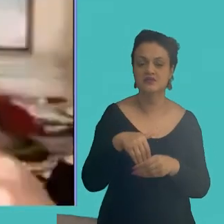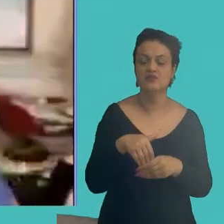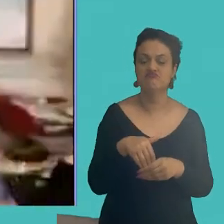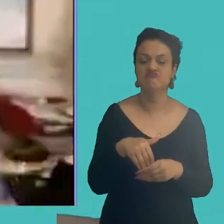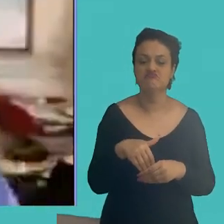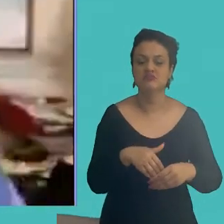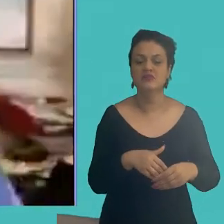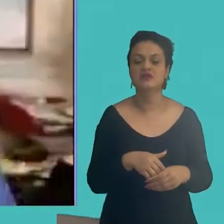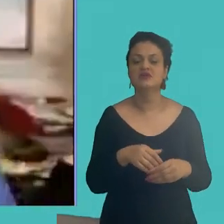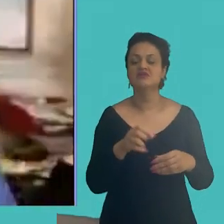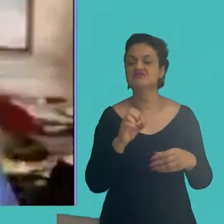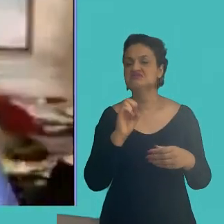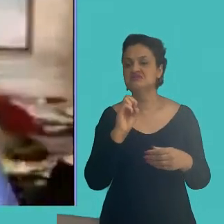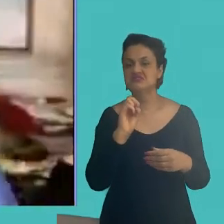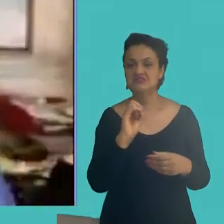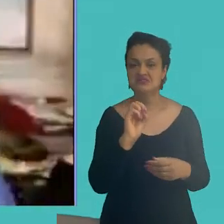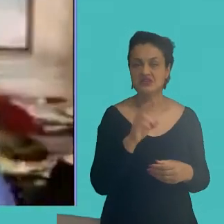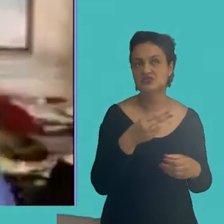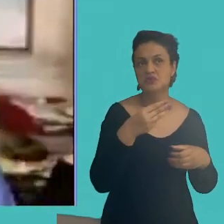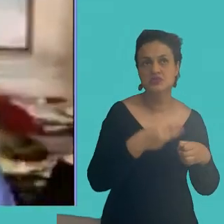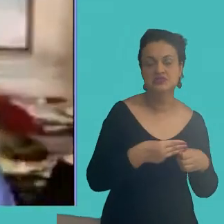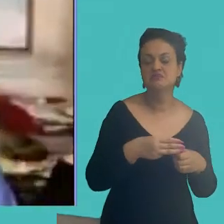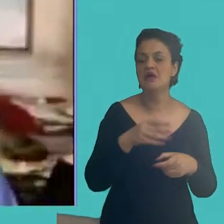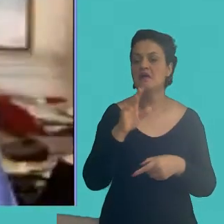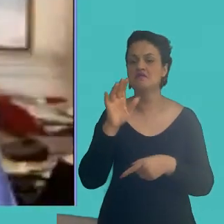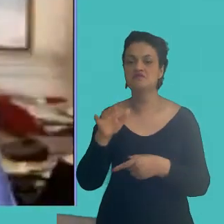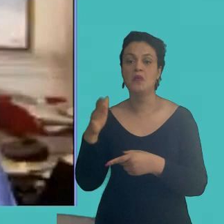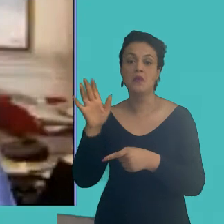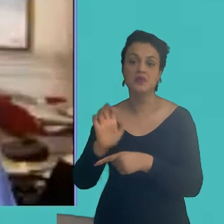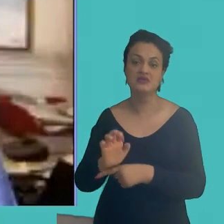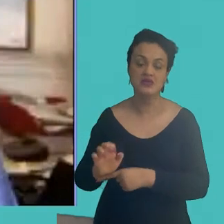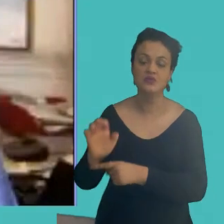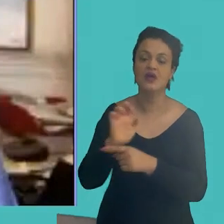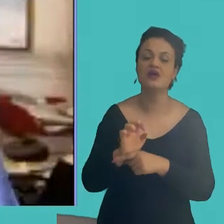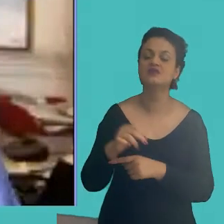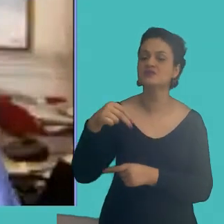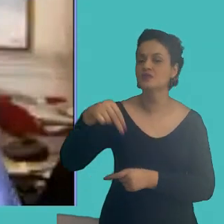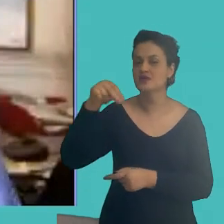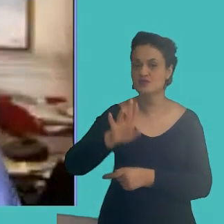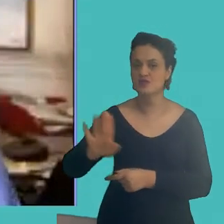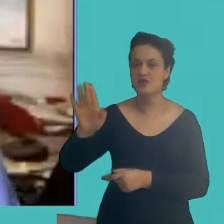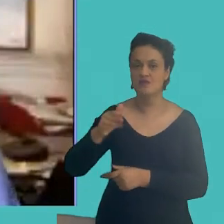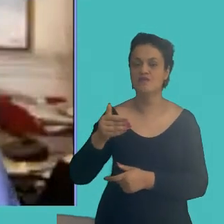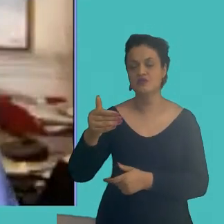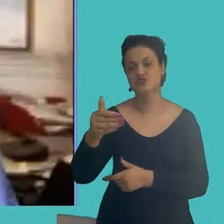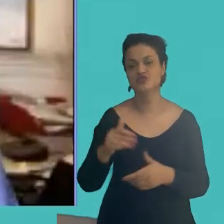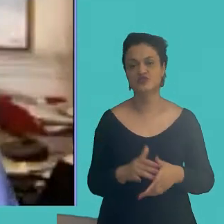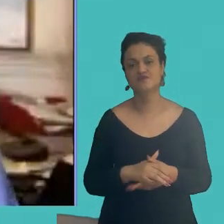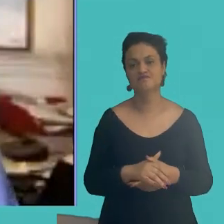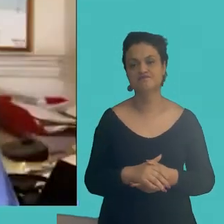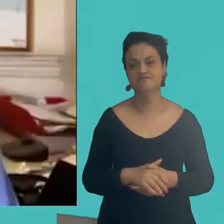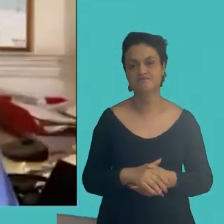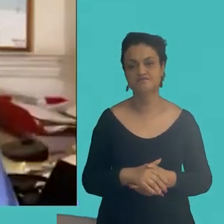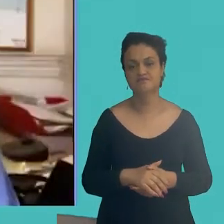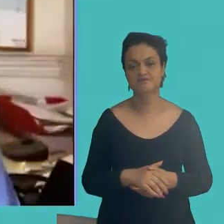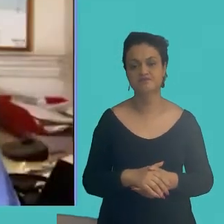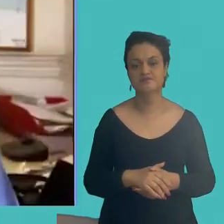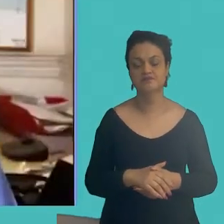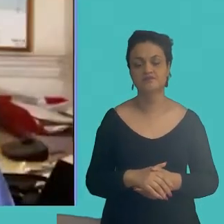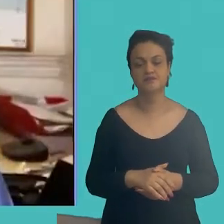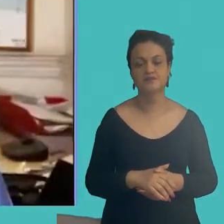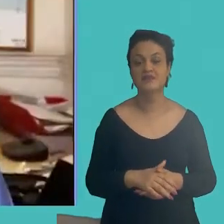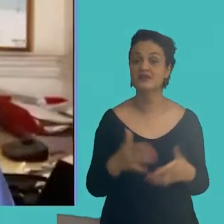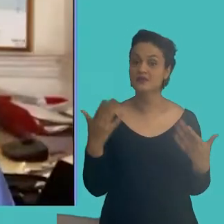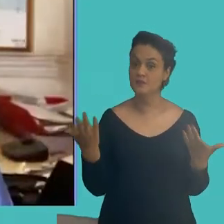municipais, sejam elas nacionais, como as que vamos ter, estaduais e nacionais, e proporcionais, como as que vamos ter agora este ano. Então, é